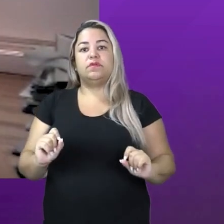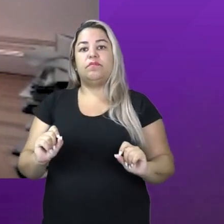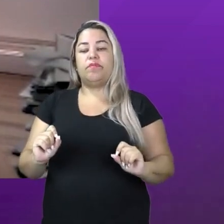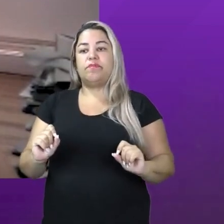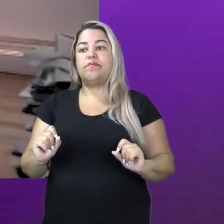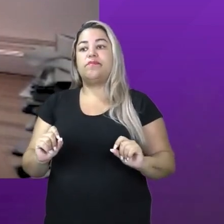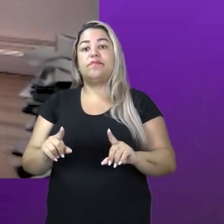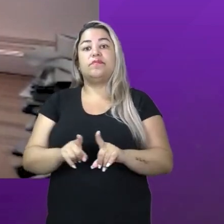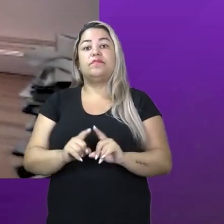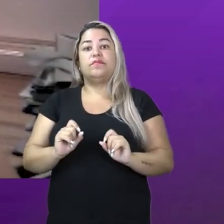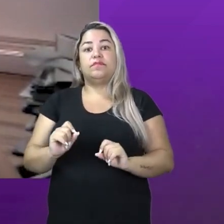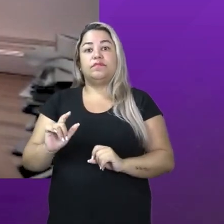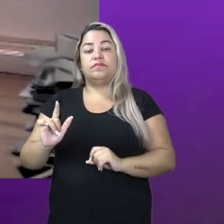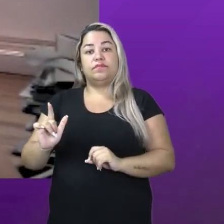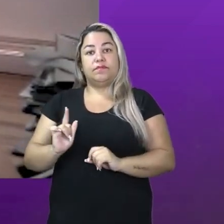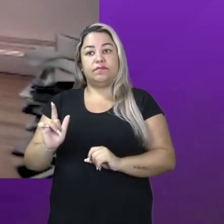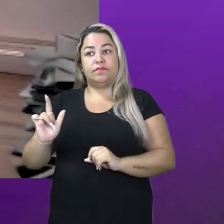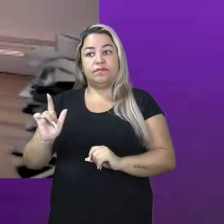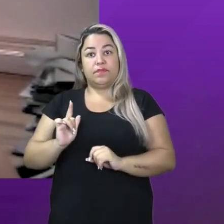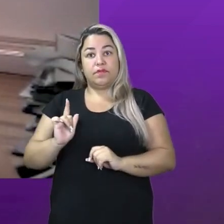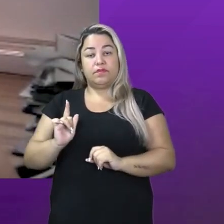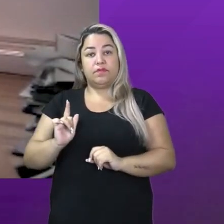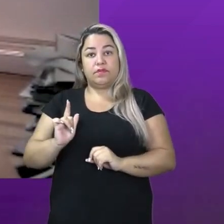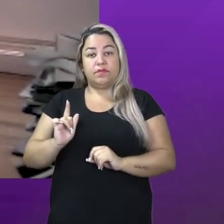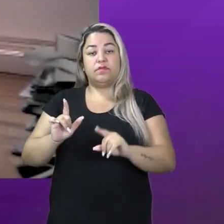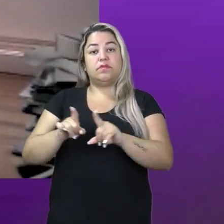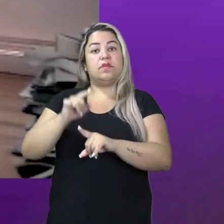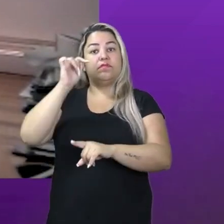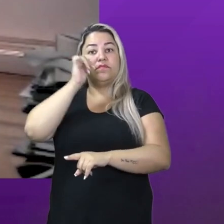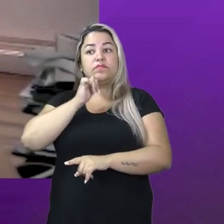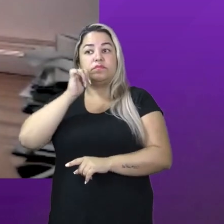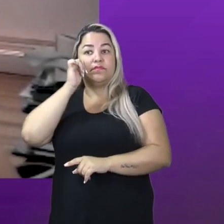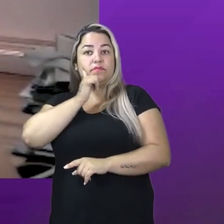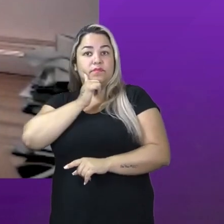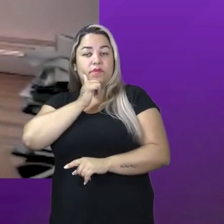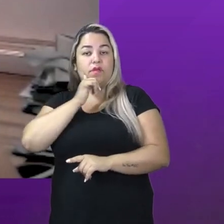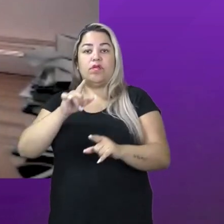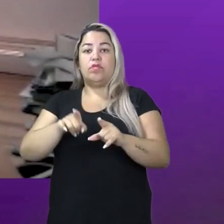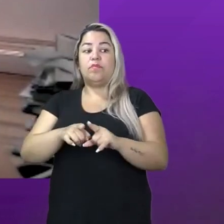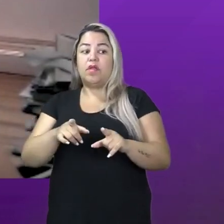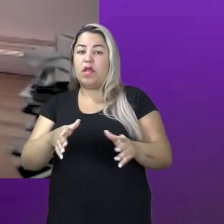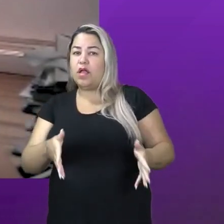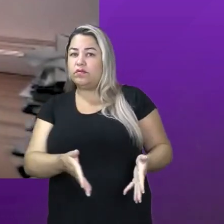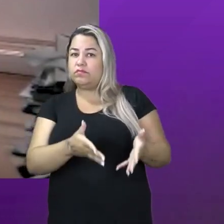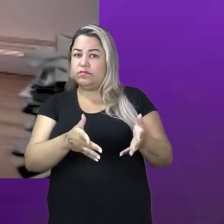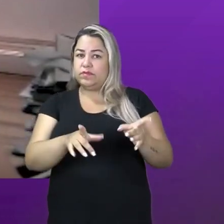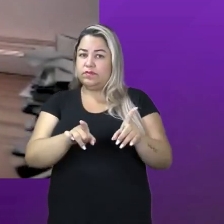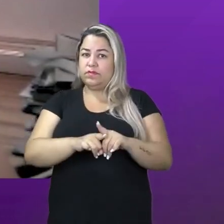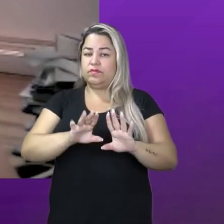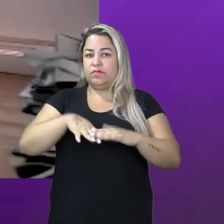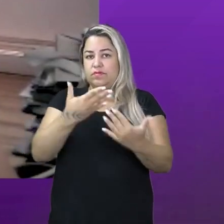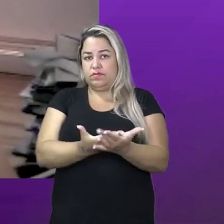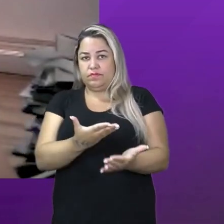também tem um crescimento histórico das mulheres com a elevação da nossa